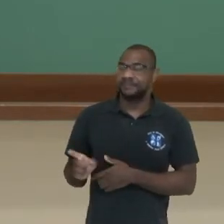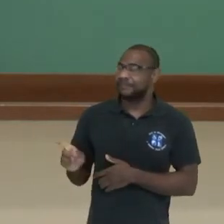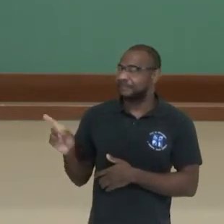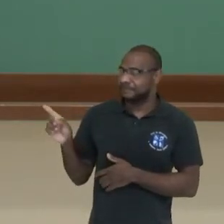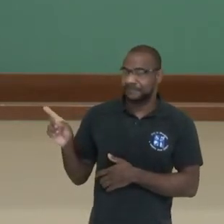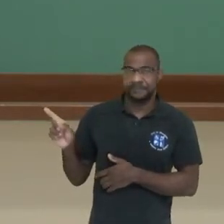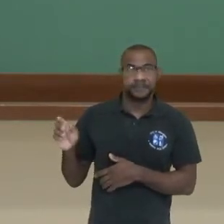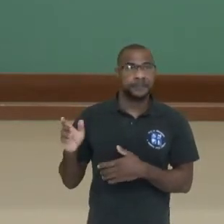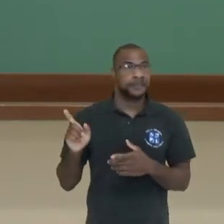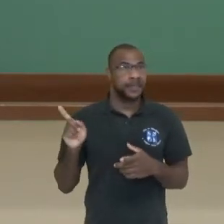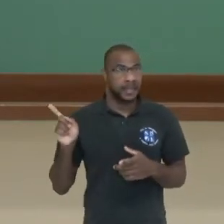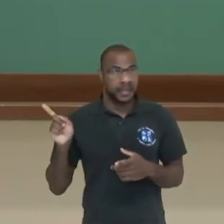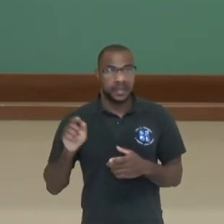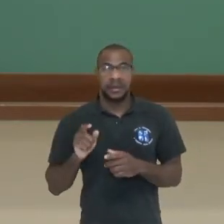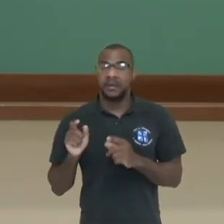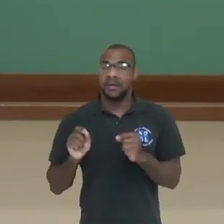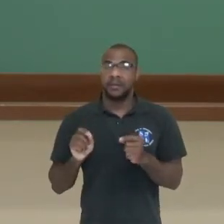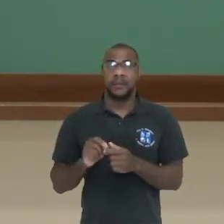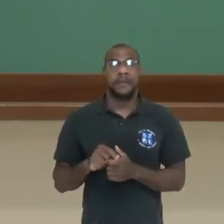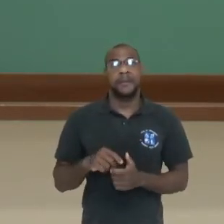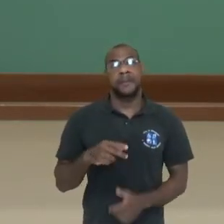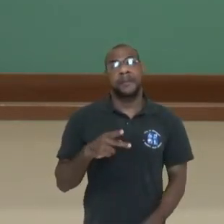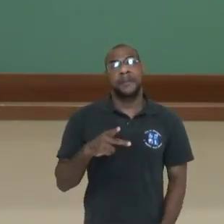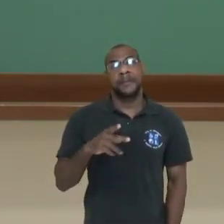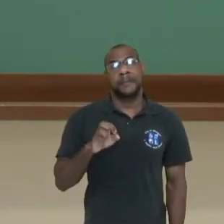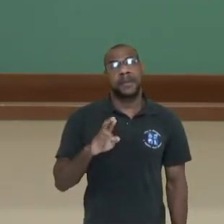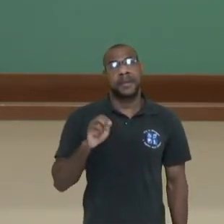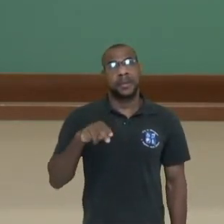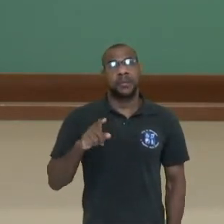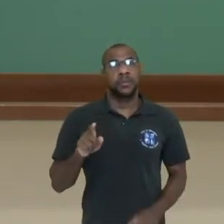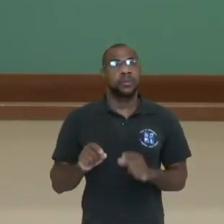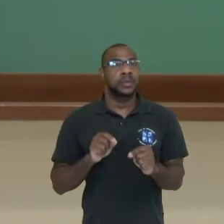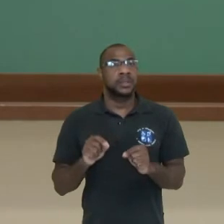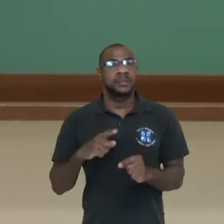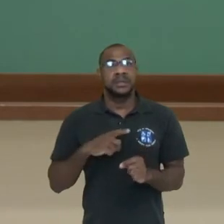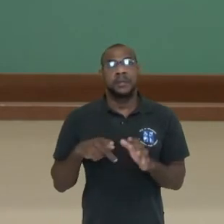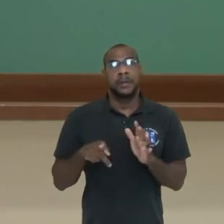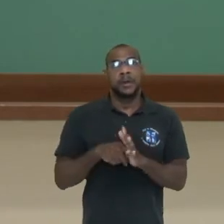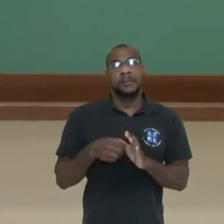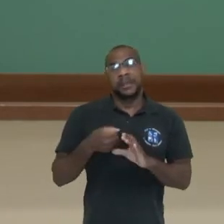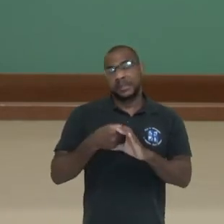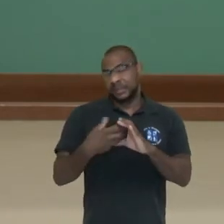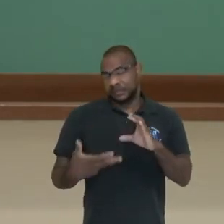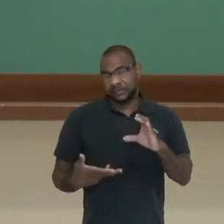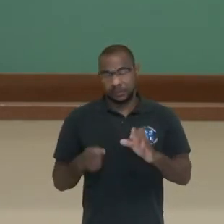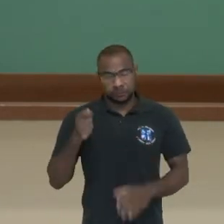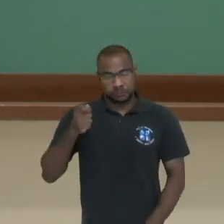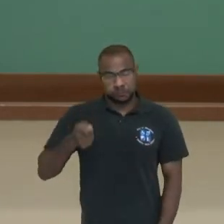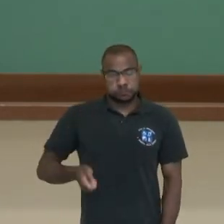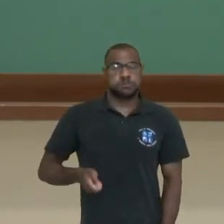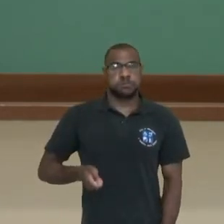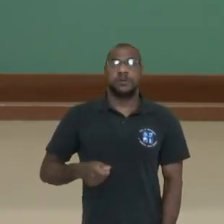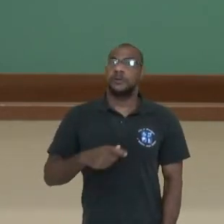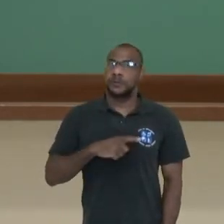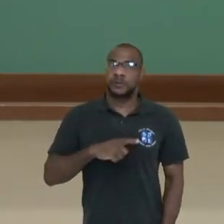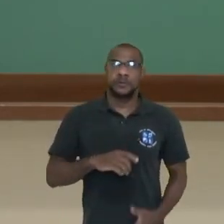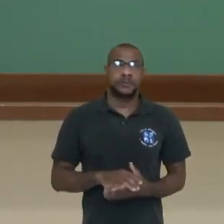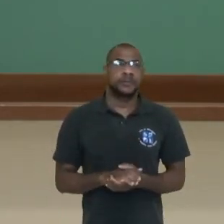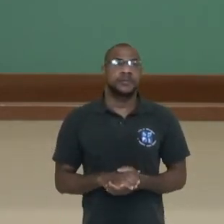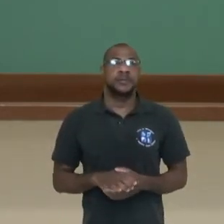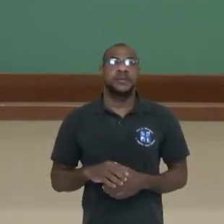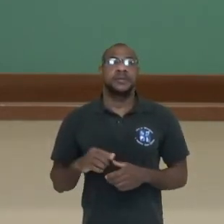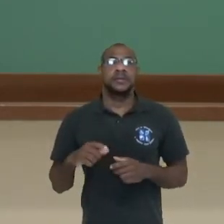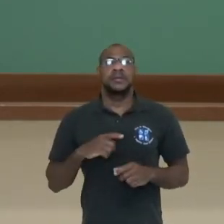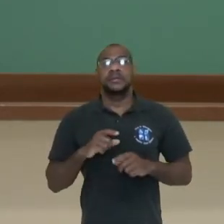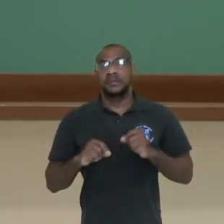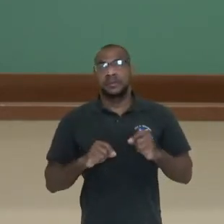forma. Mas o Perón ele também possuía suas próprias características autoritárias. Porém, vai ser através de Perón